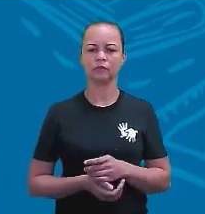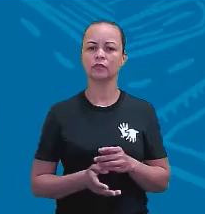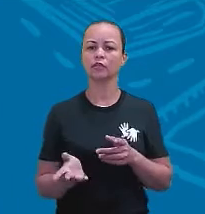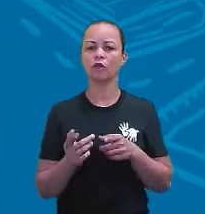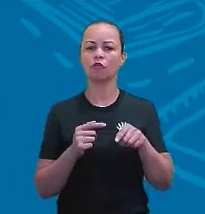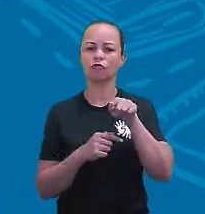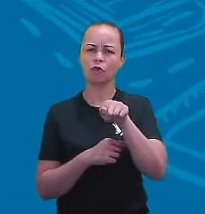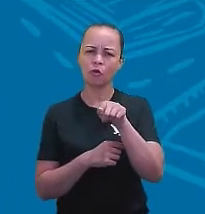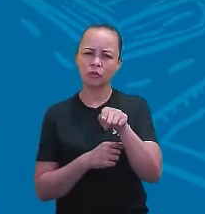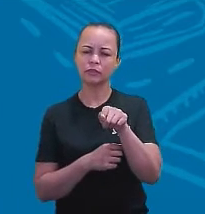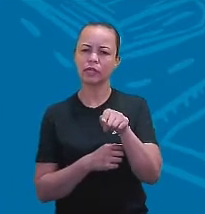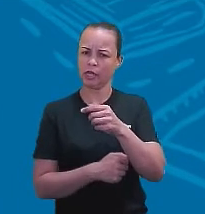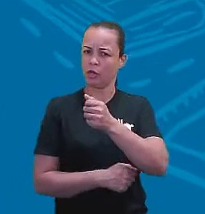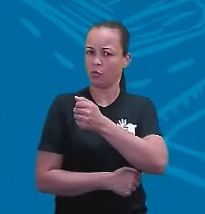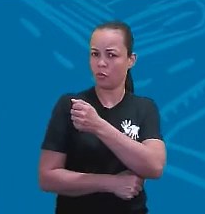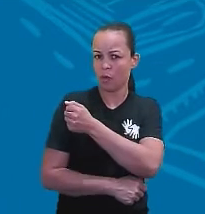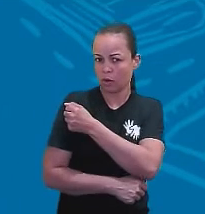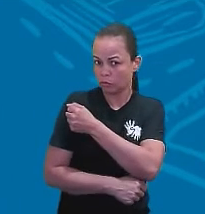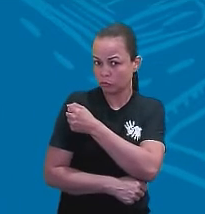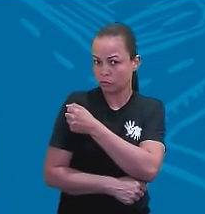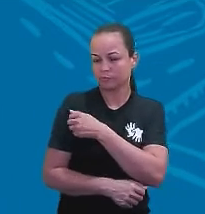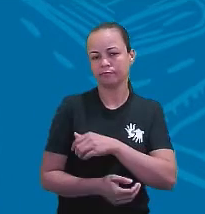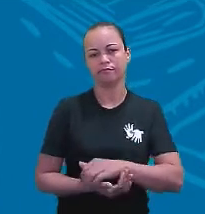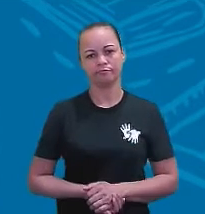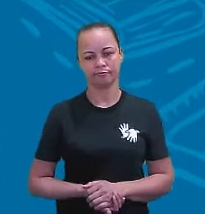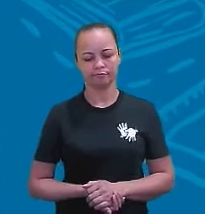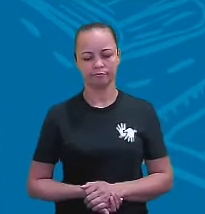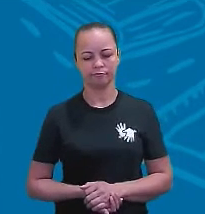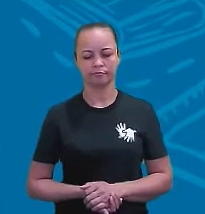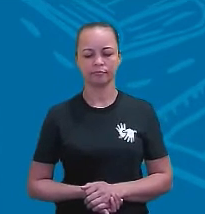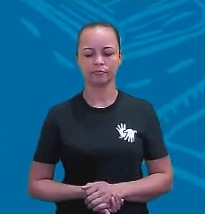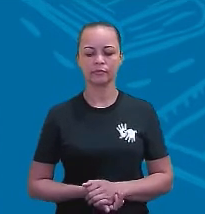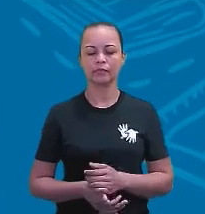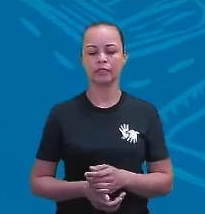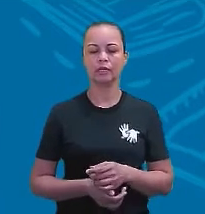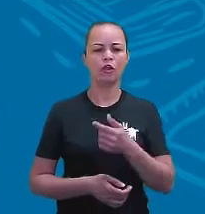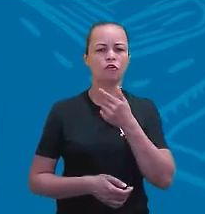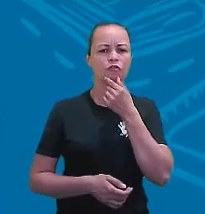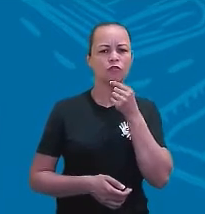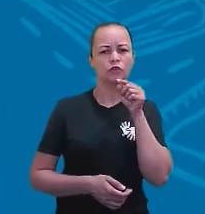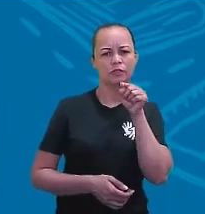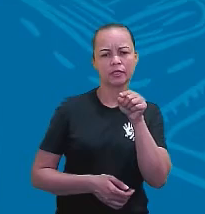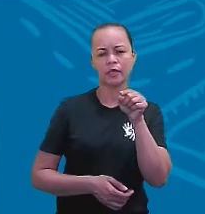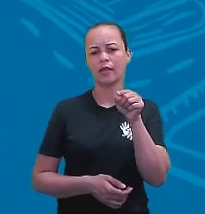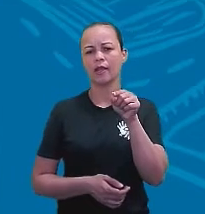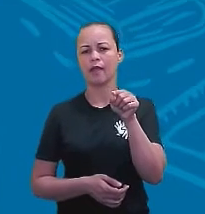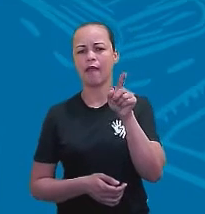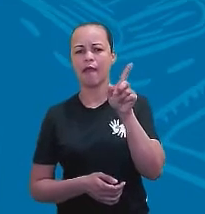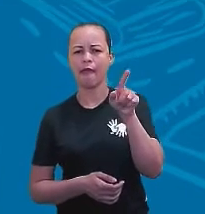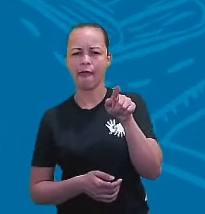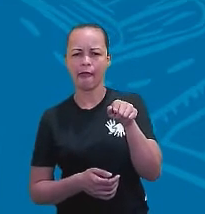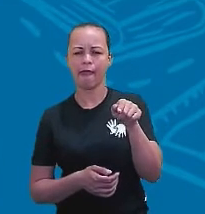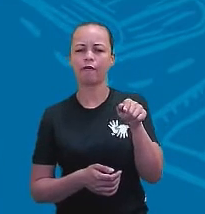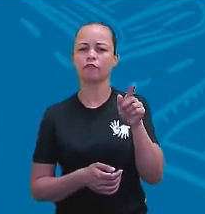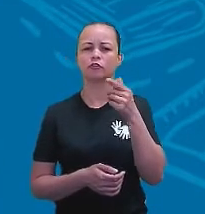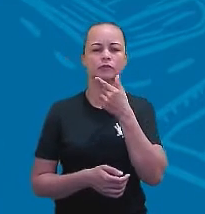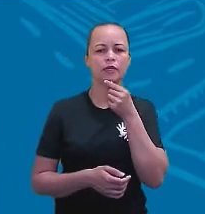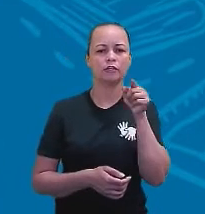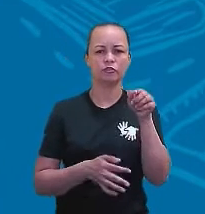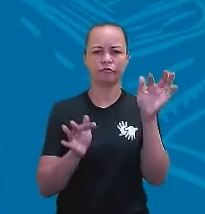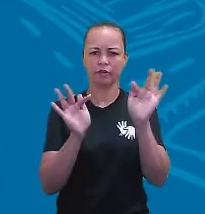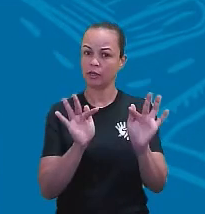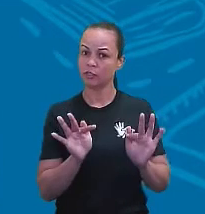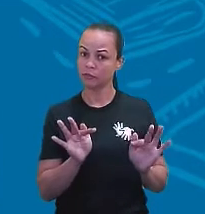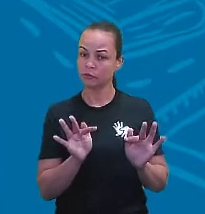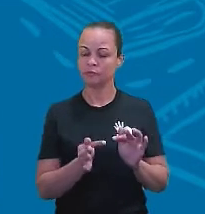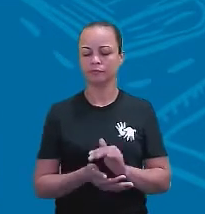student? Você é um estudante. Is he happy? Você é ou você está feliz? Is